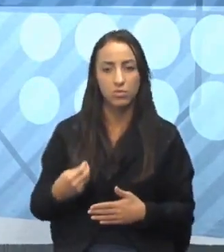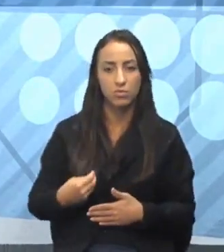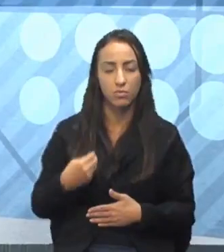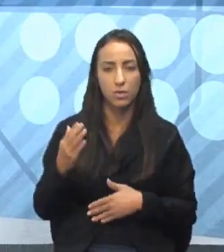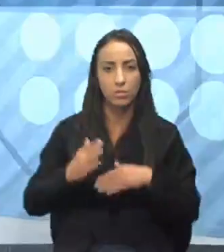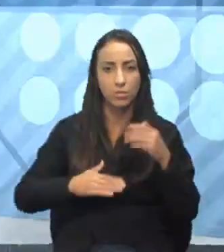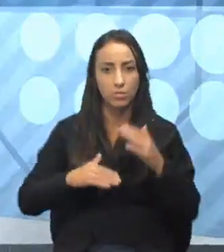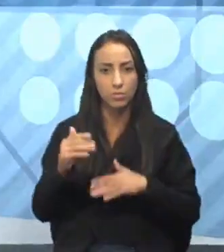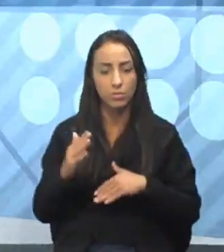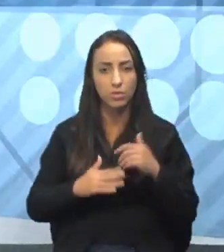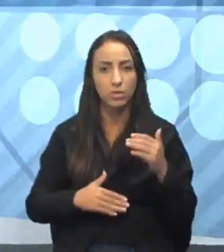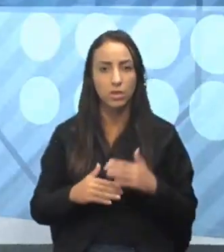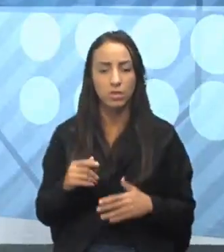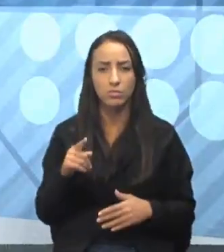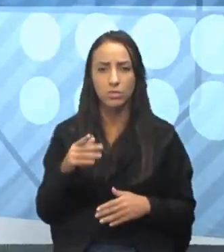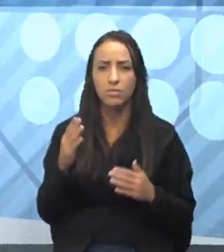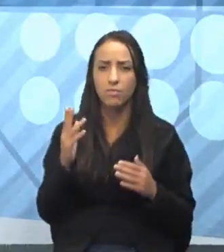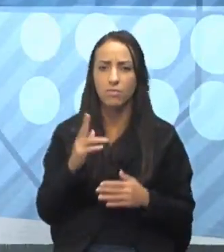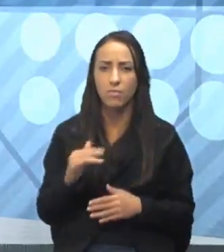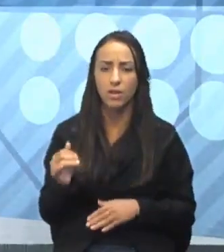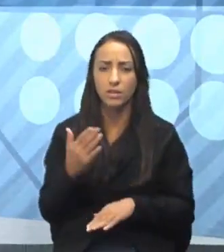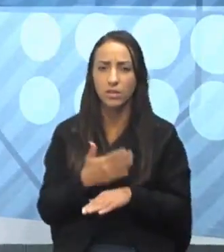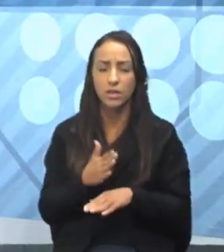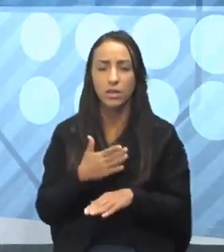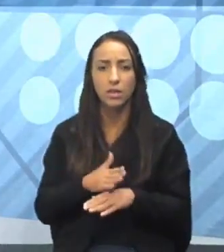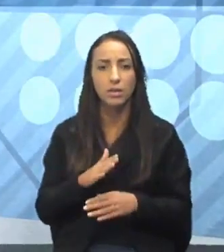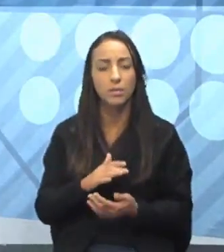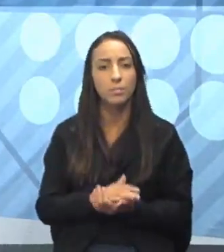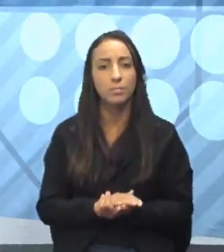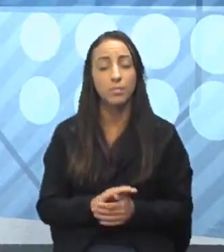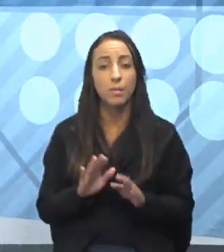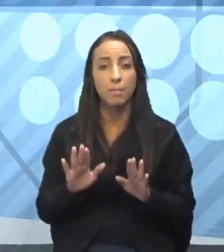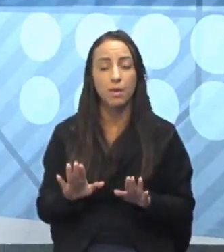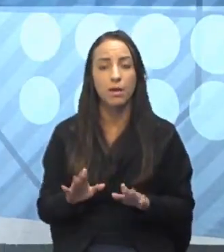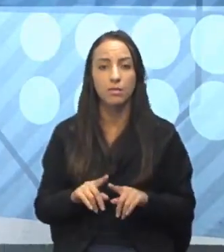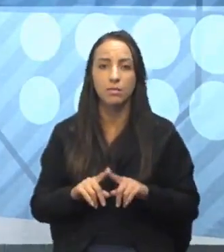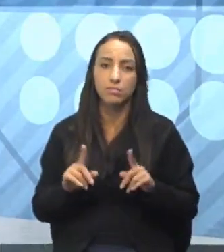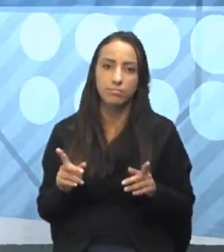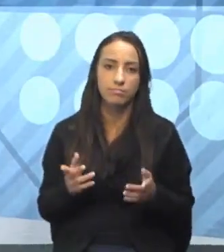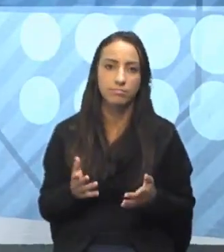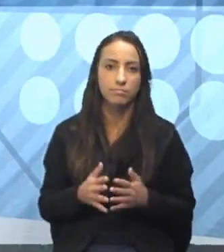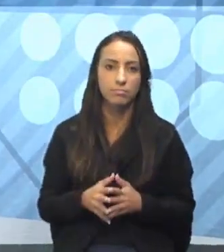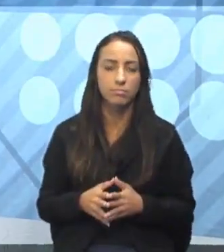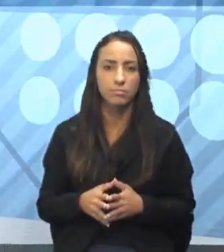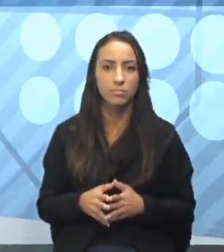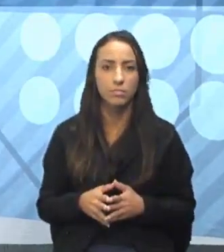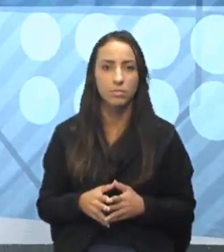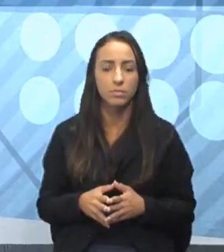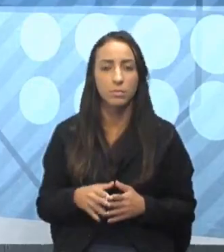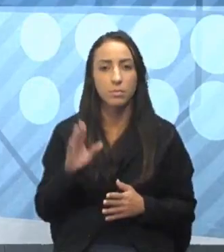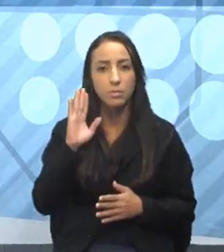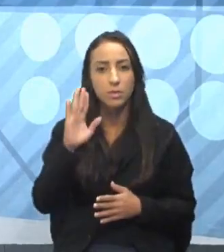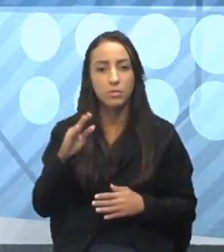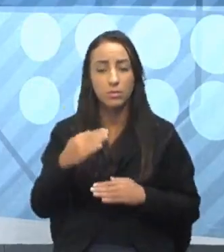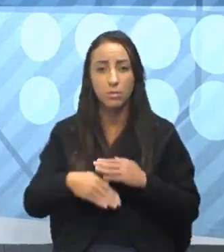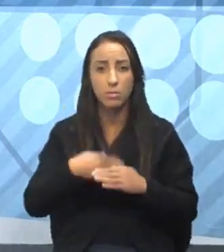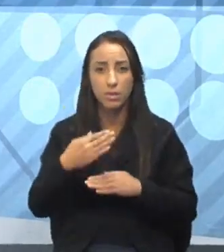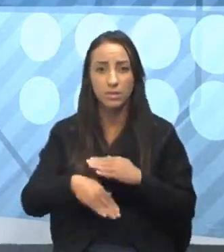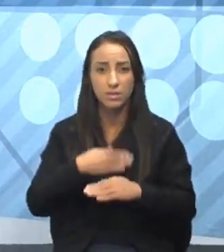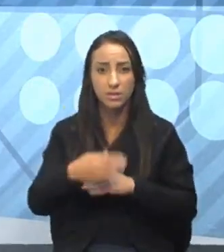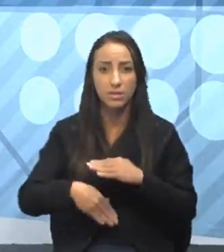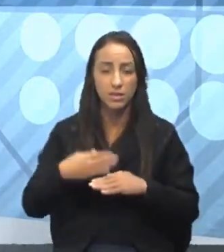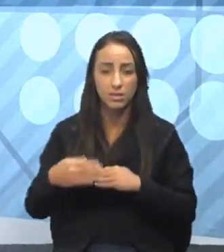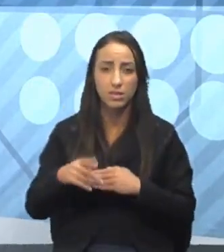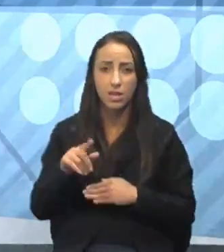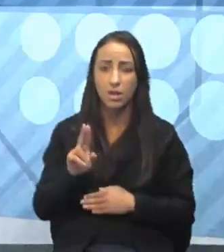profissional, independente da situação. Mas, é claro, né, principalmente as questões de bandagem são